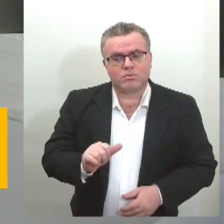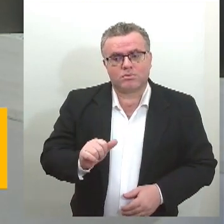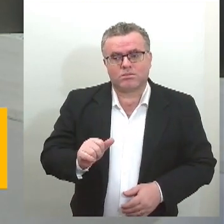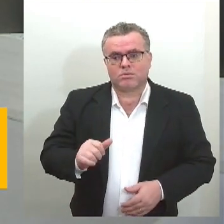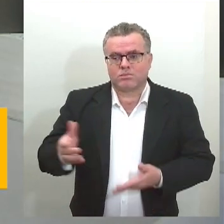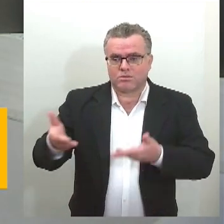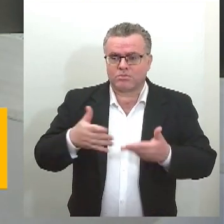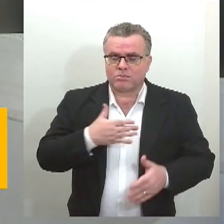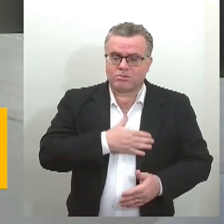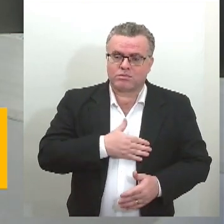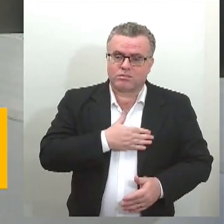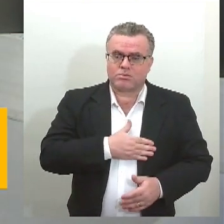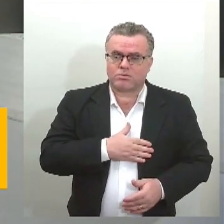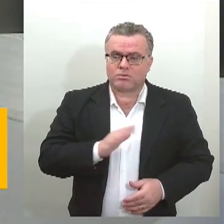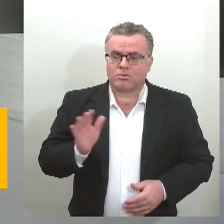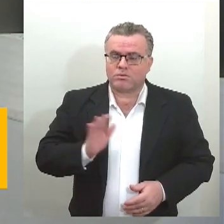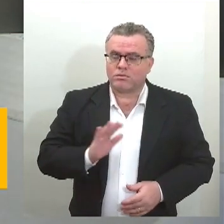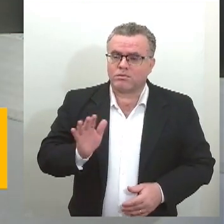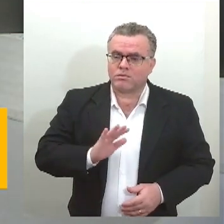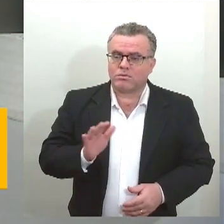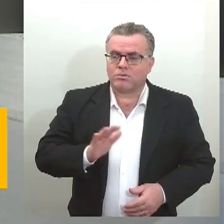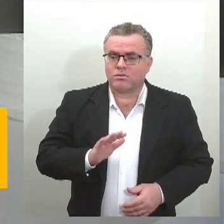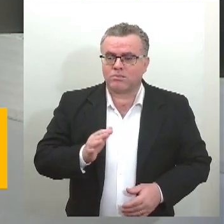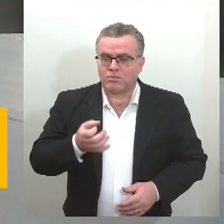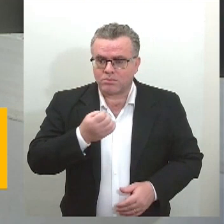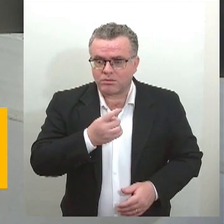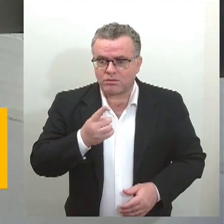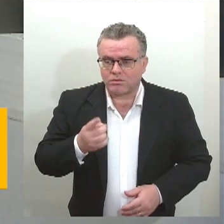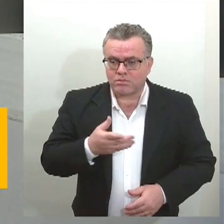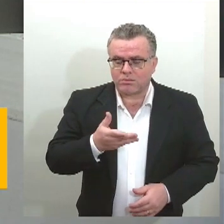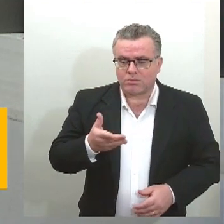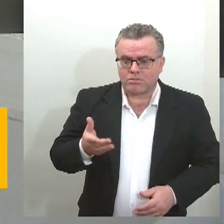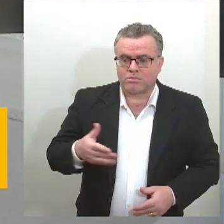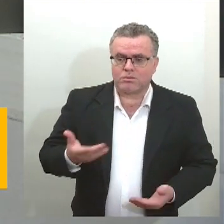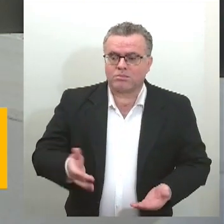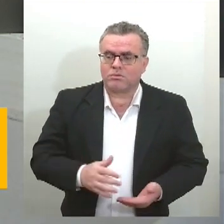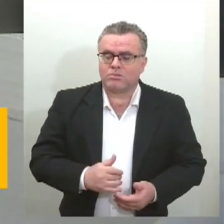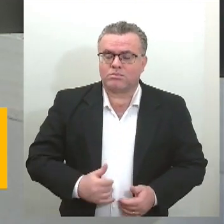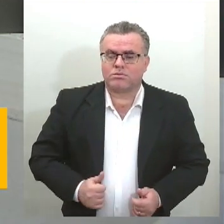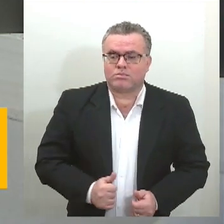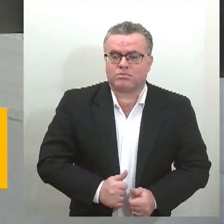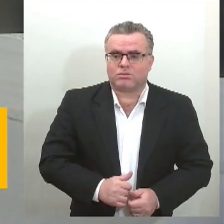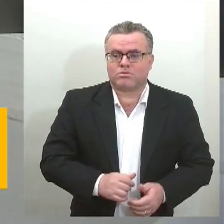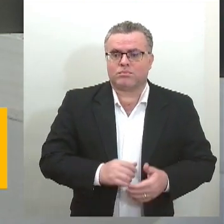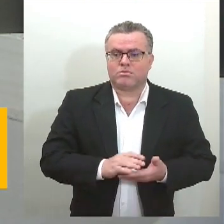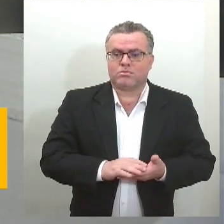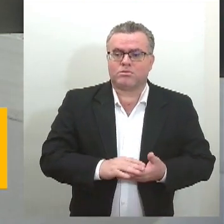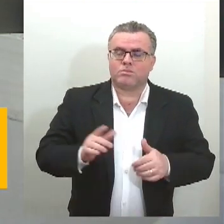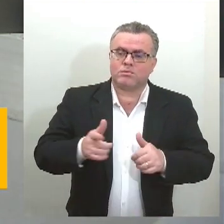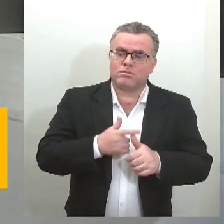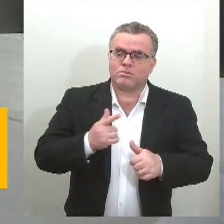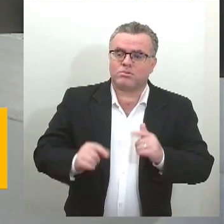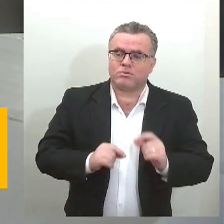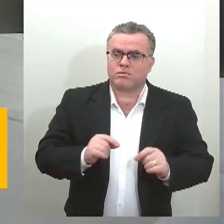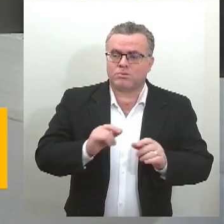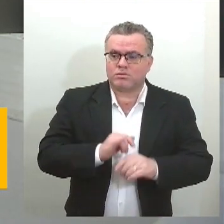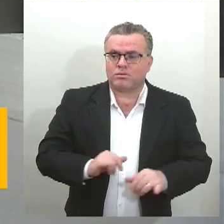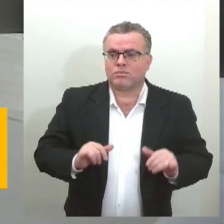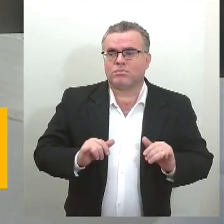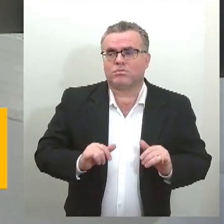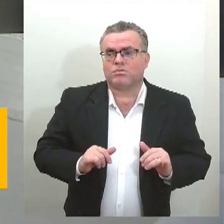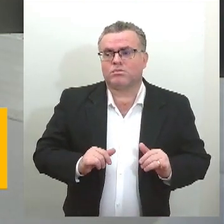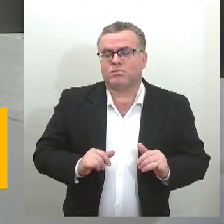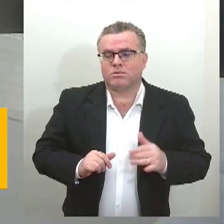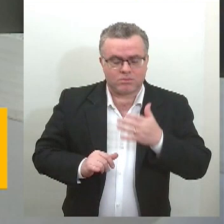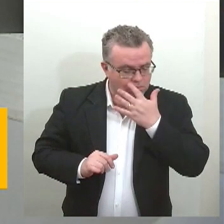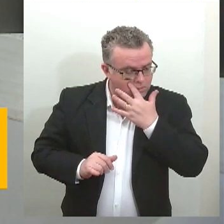Olá, bom dia. É um prazer estar aqui com vocês. Primeiro, dizer que há uma necessidade